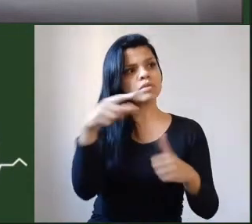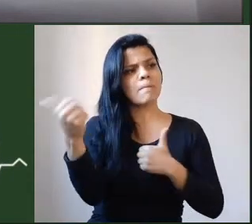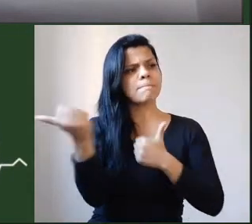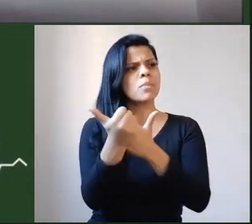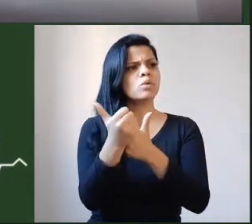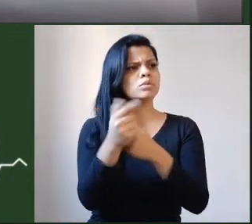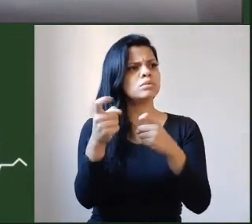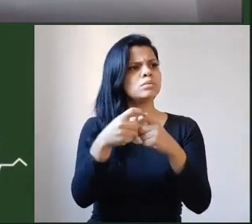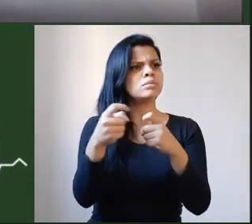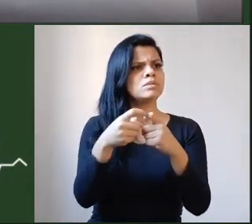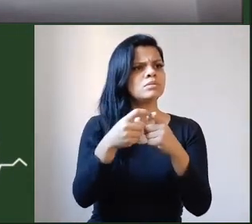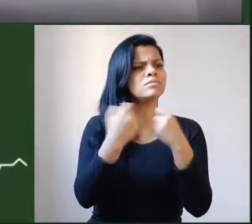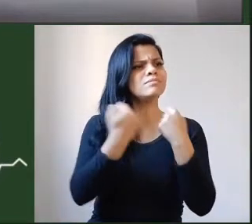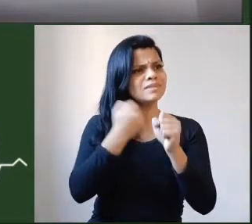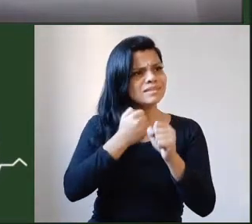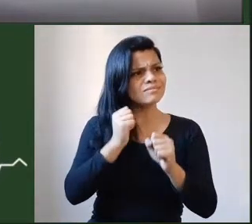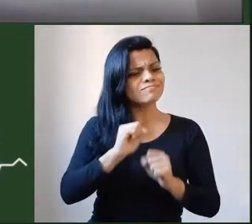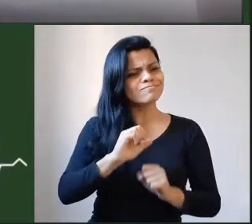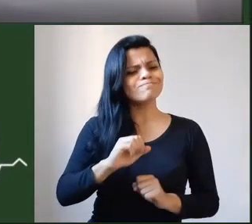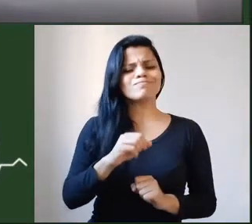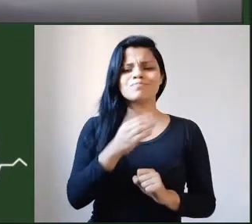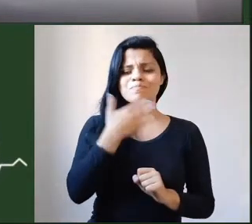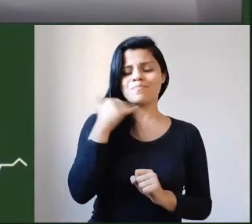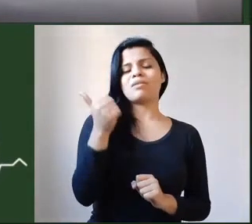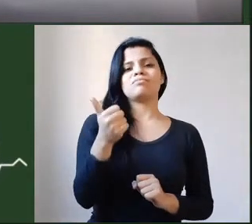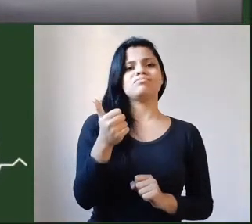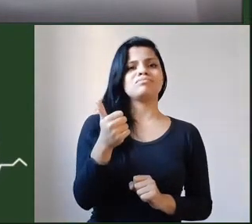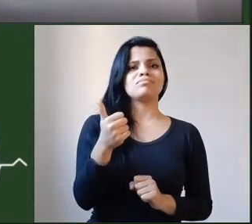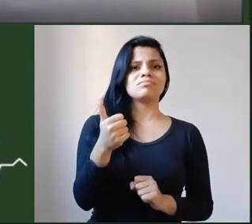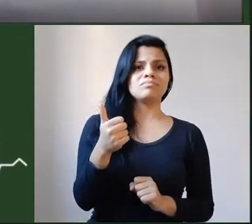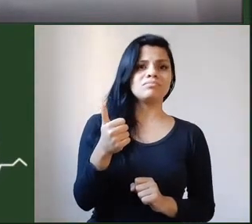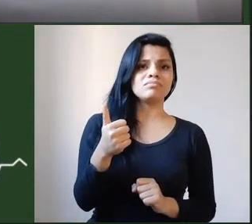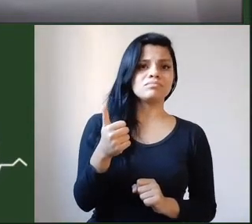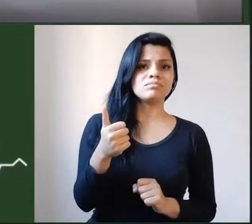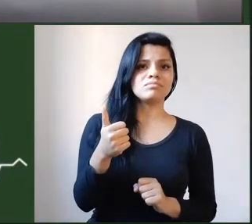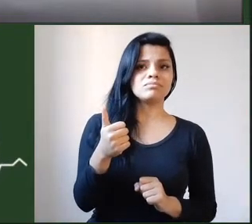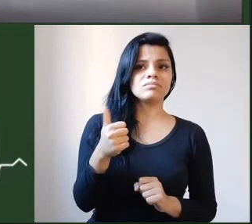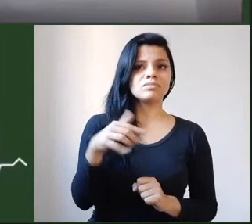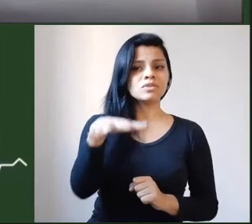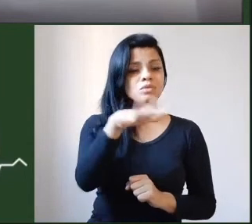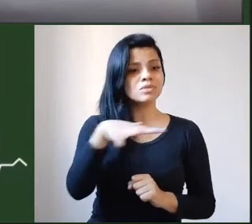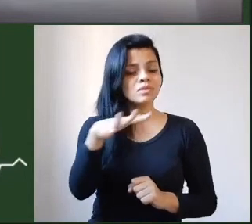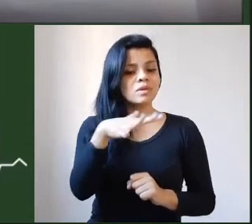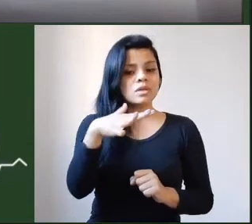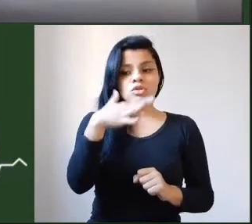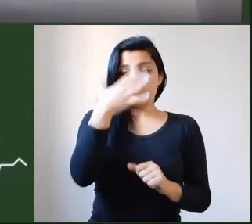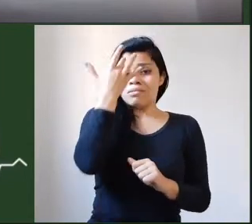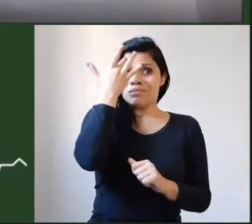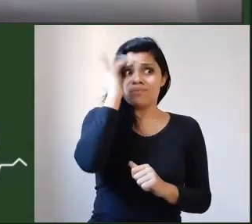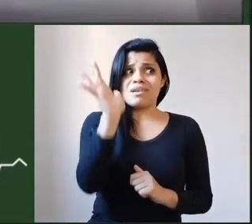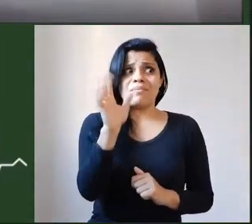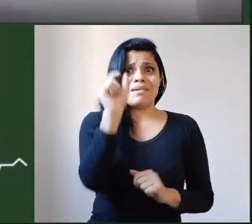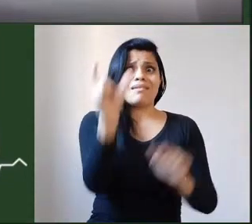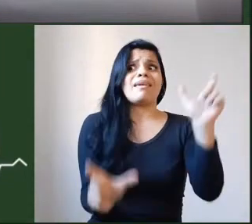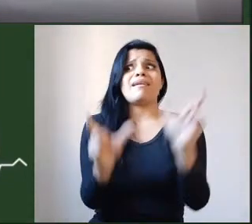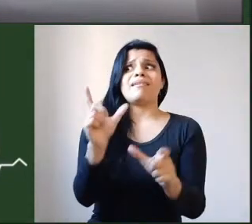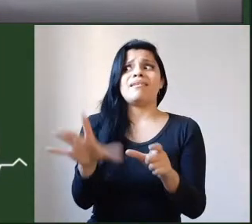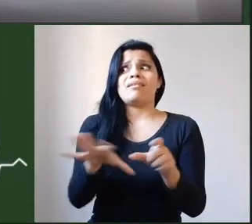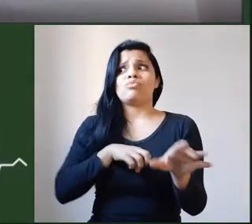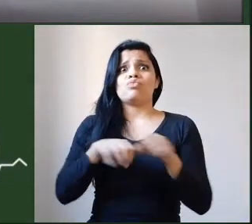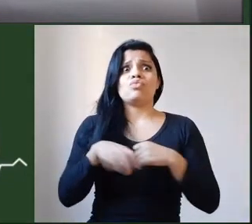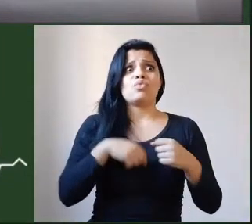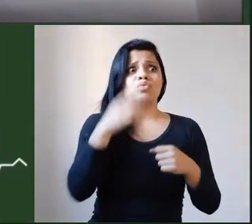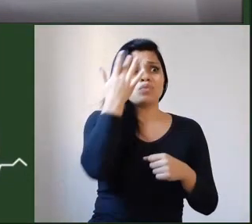você, junto com a equipe médica, teve que lidar da melhor forma possível, num ambiente de incertezas, em que não se